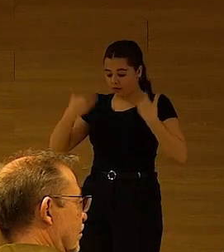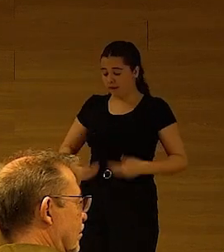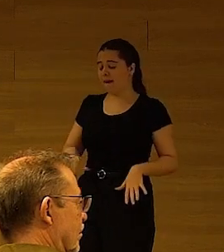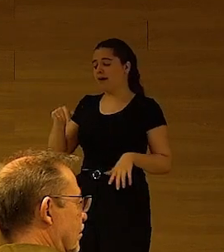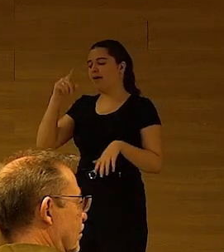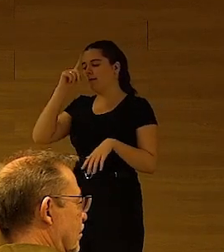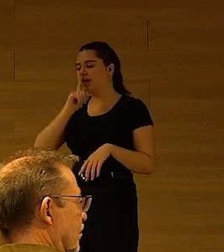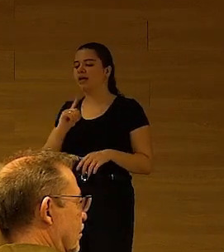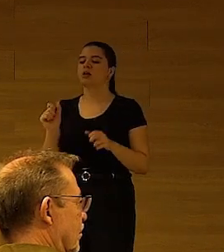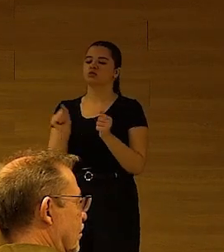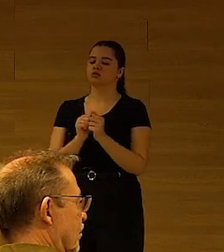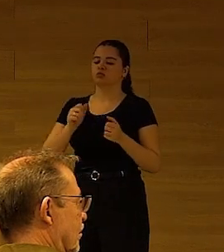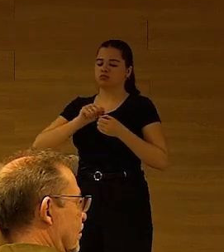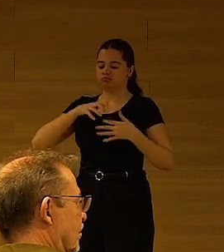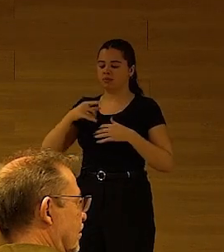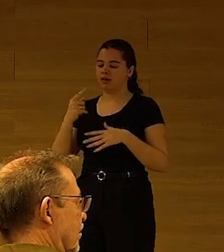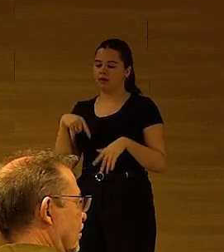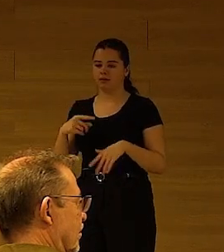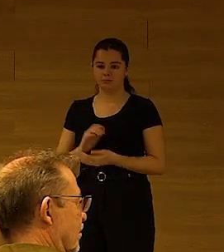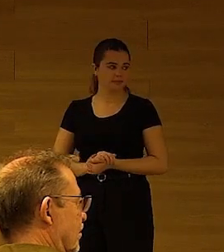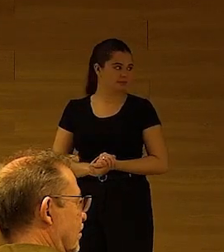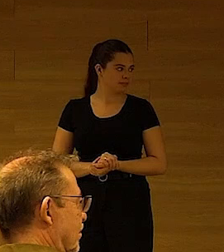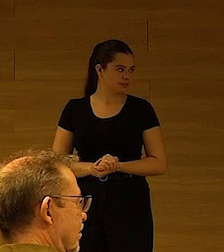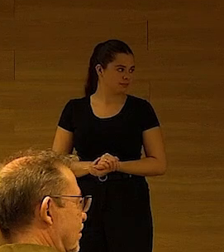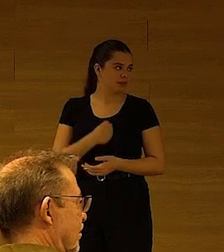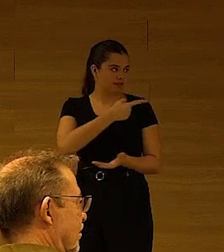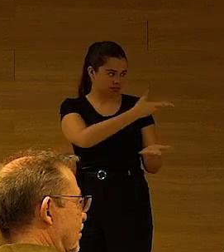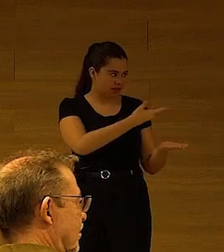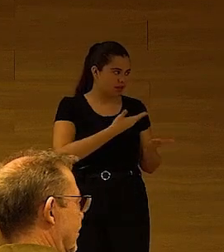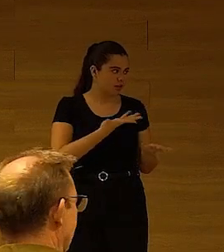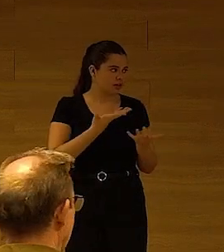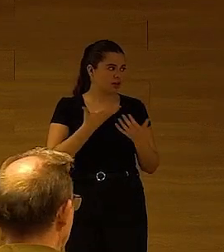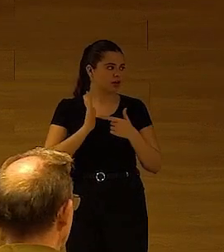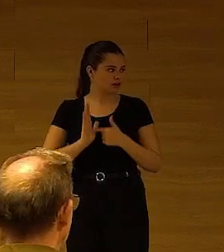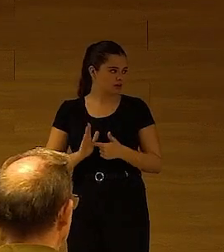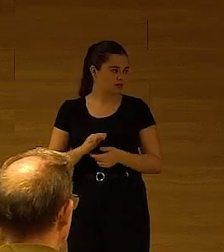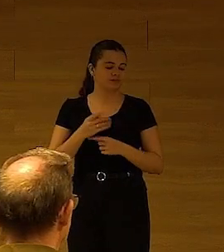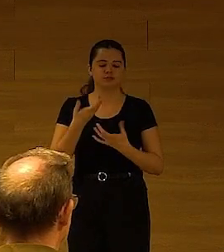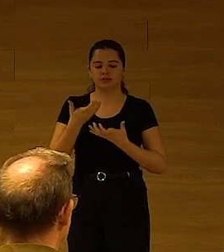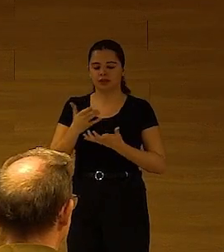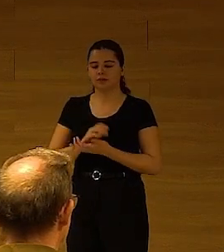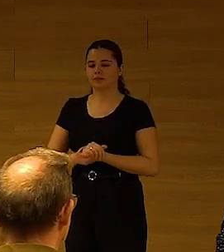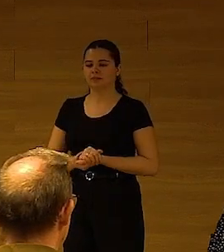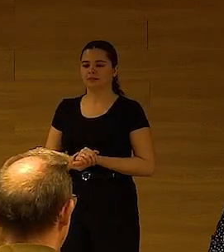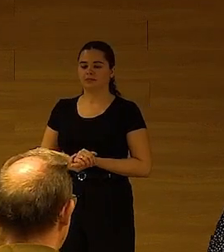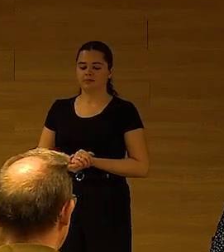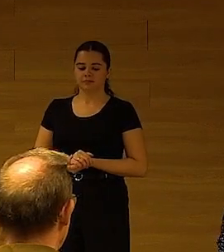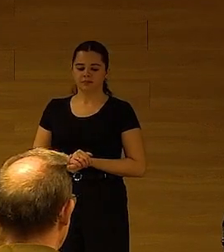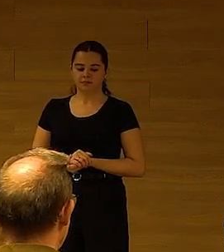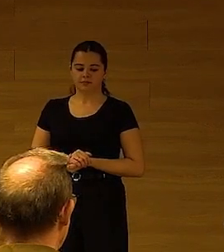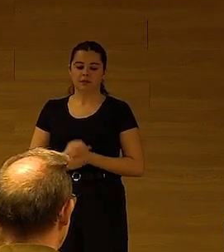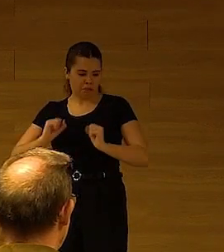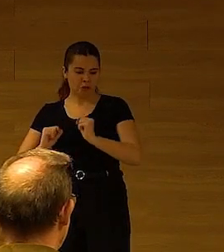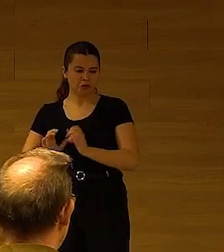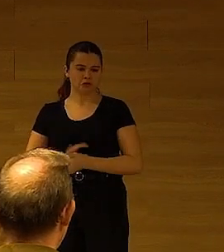colorida. Meninos, vocês querem se autodescrever? Cris, quer se autodescrever? Pode